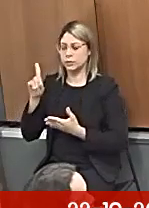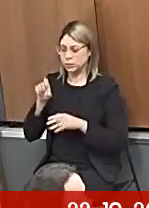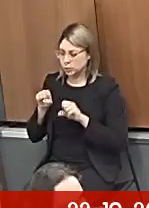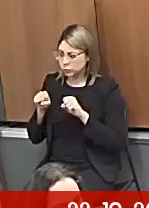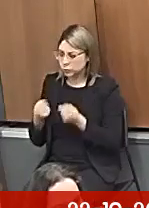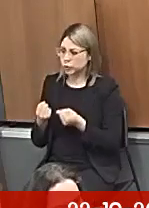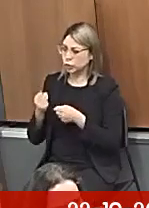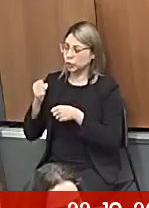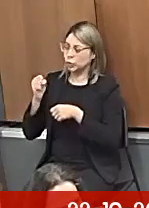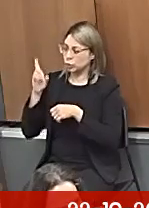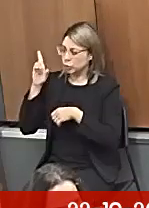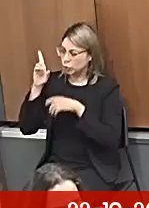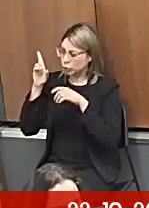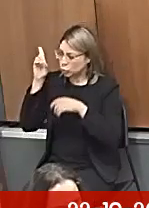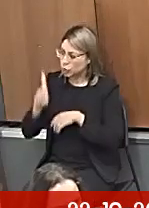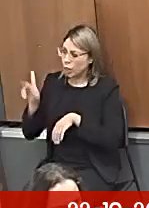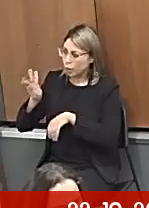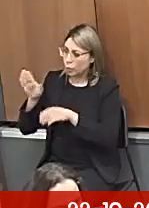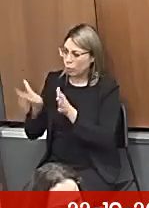do direito deles.